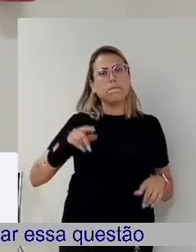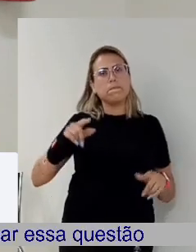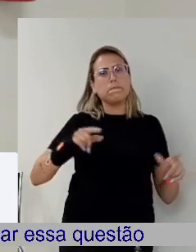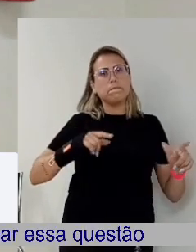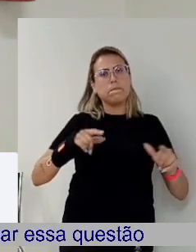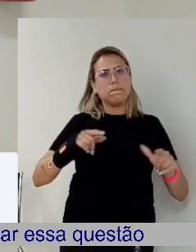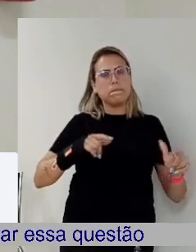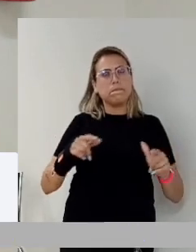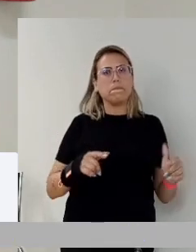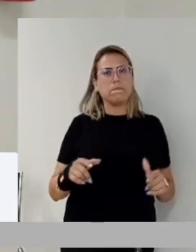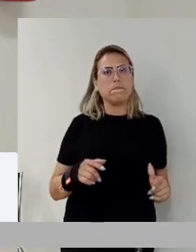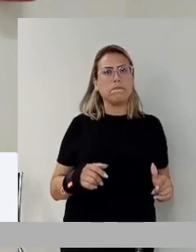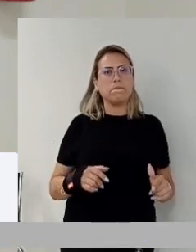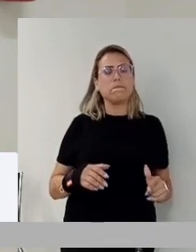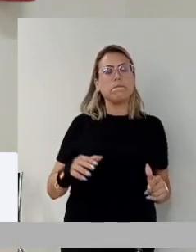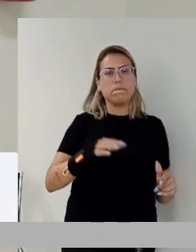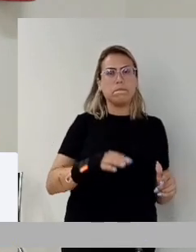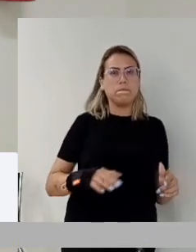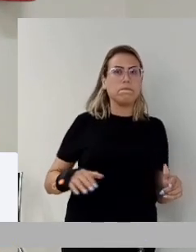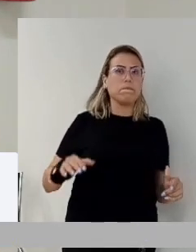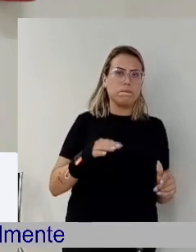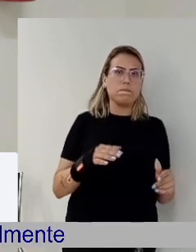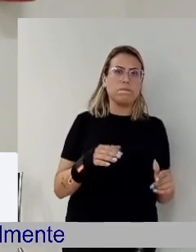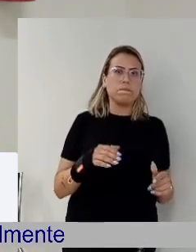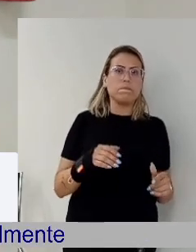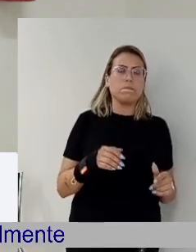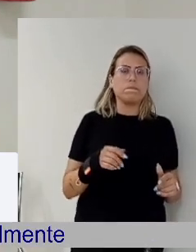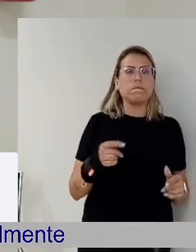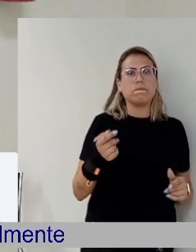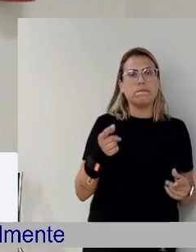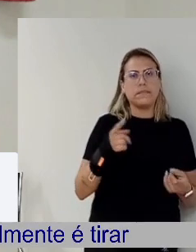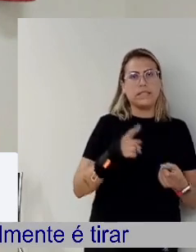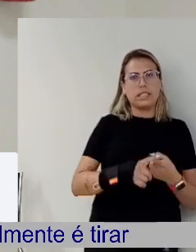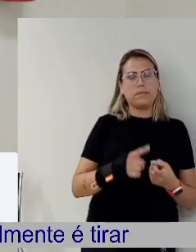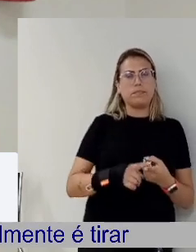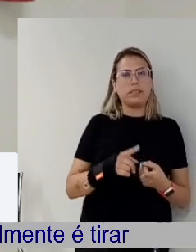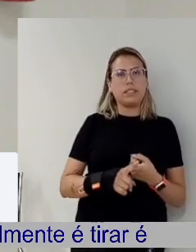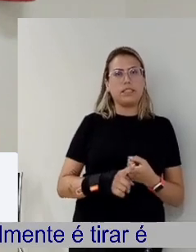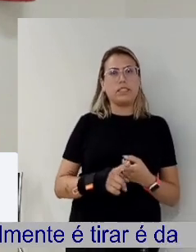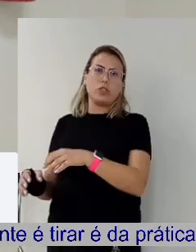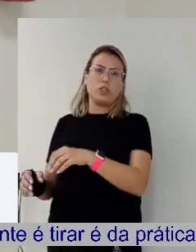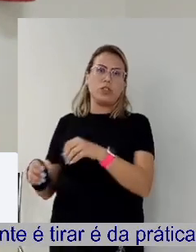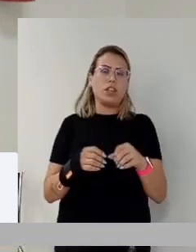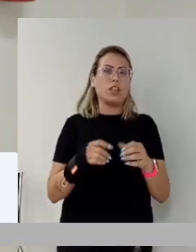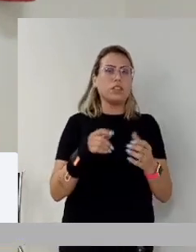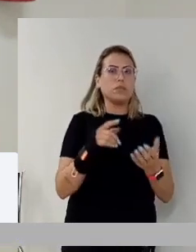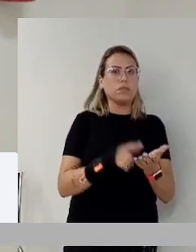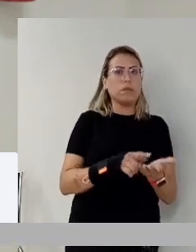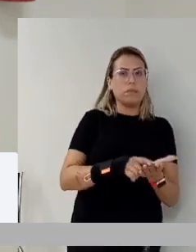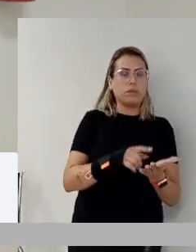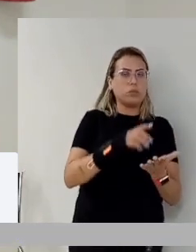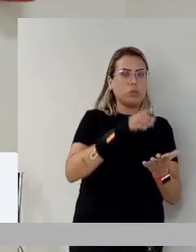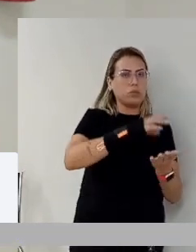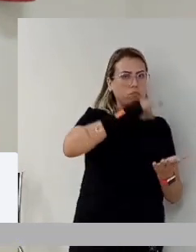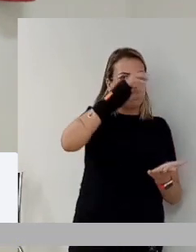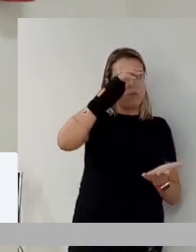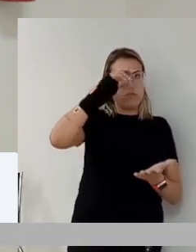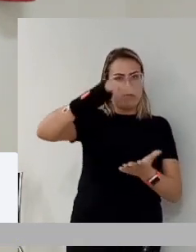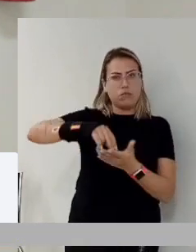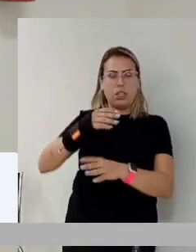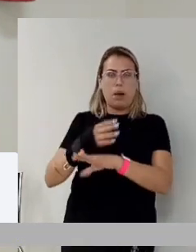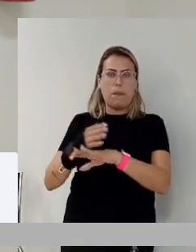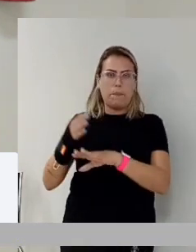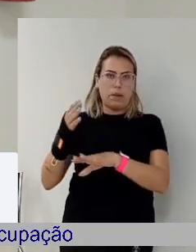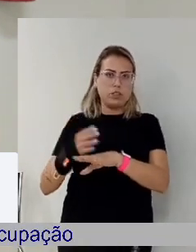ambiental para que possamos realmente eh tirar e da prática tirar do Papel a a necessidade e a